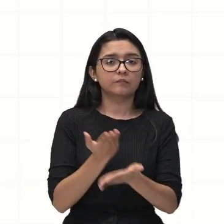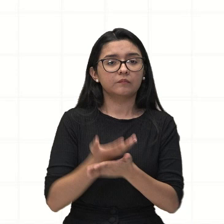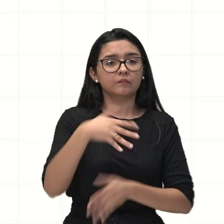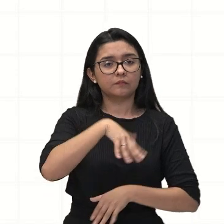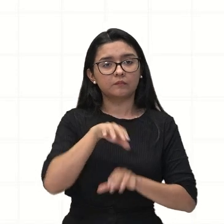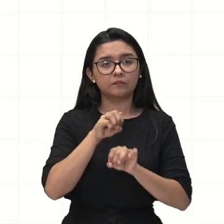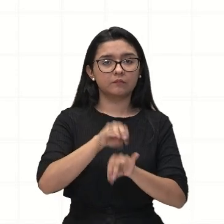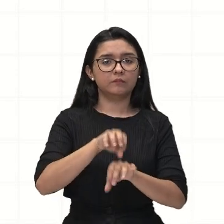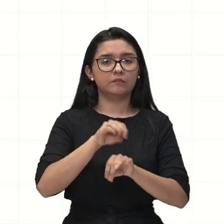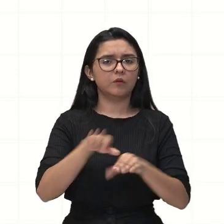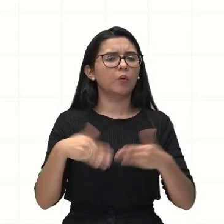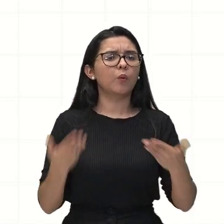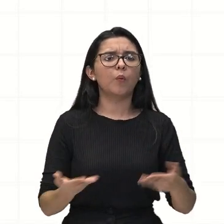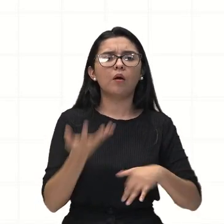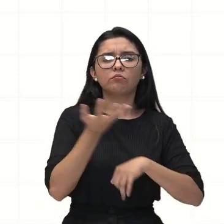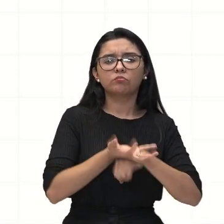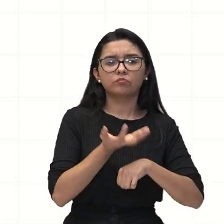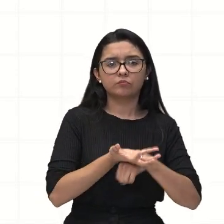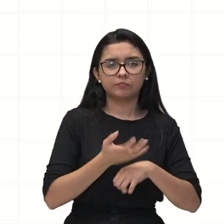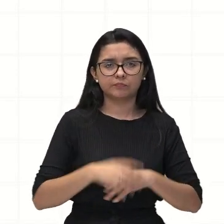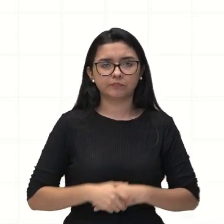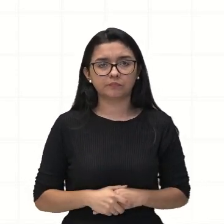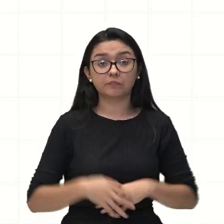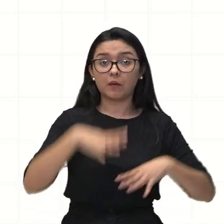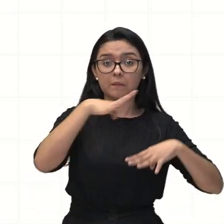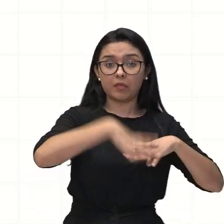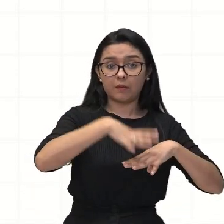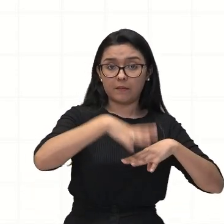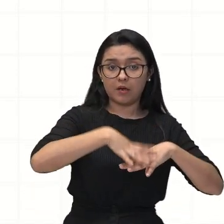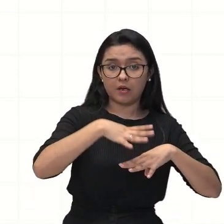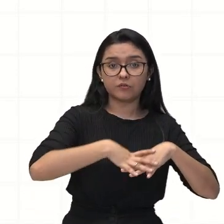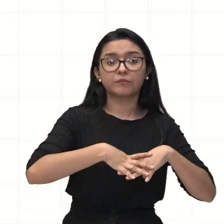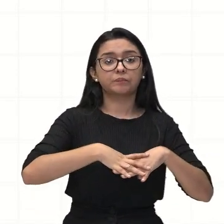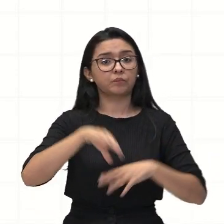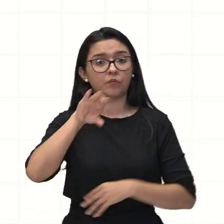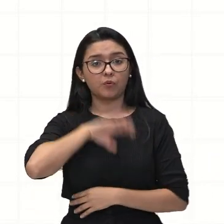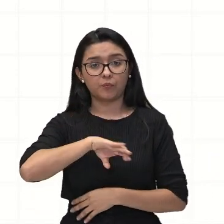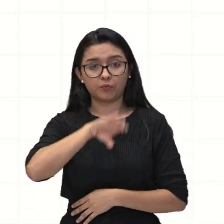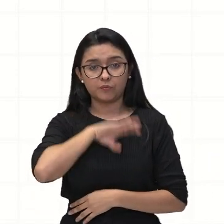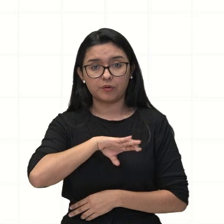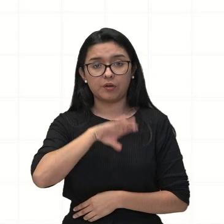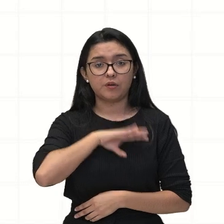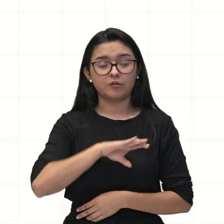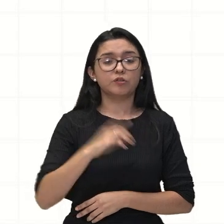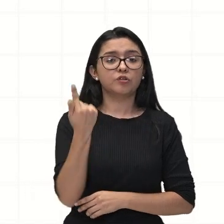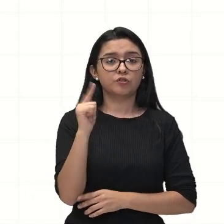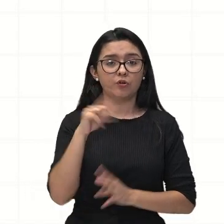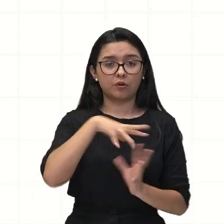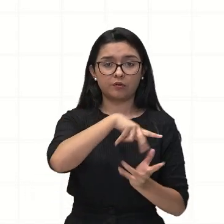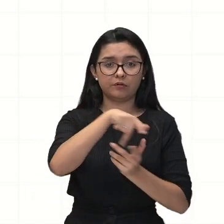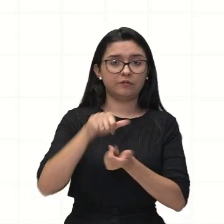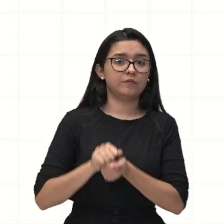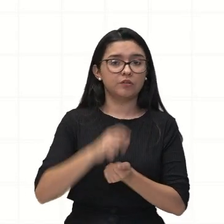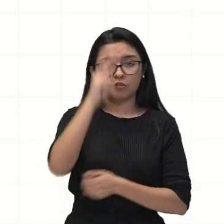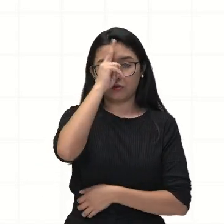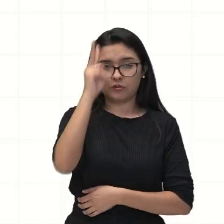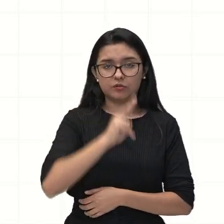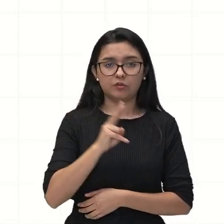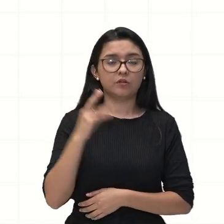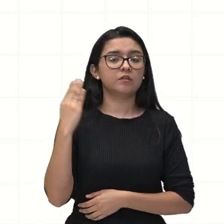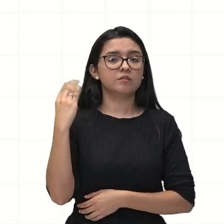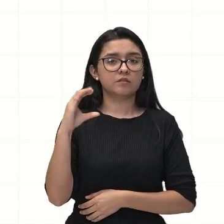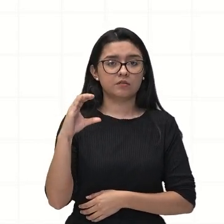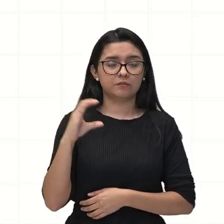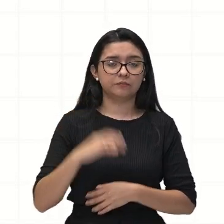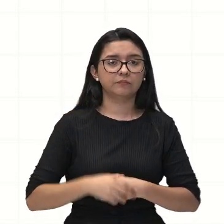educacionais. Quais são esses componentes? Matemática, língua portuguesa, geografia, história